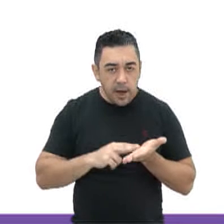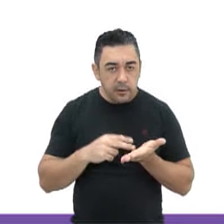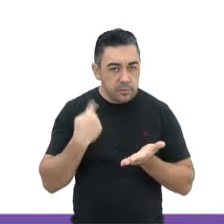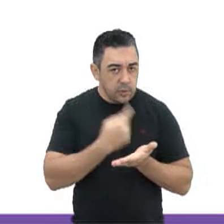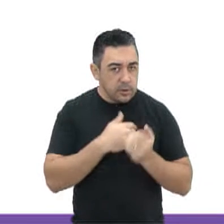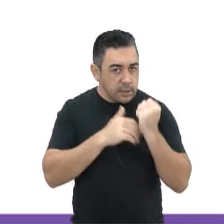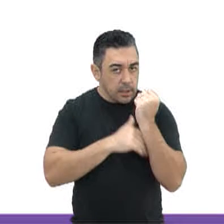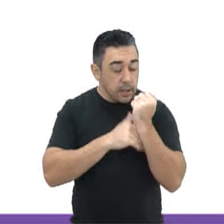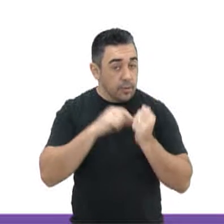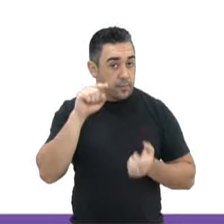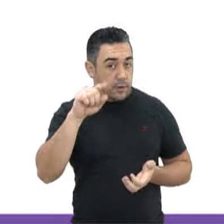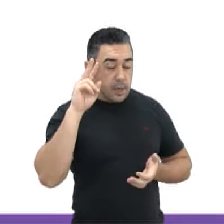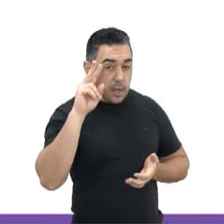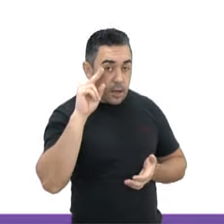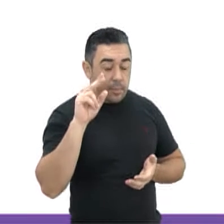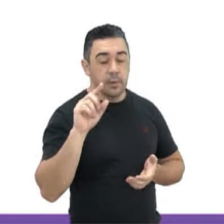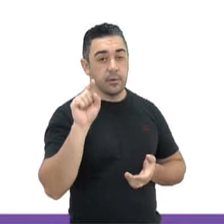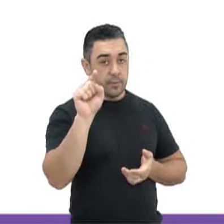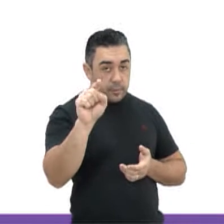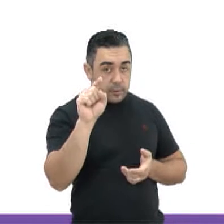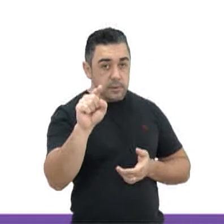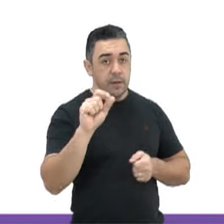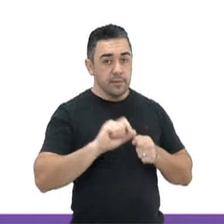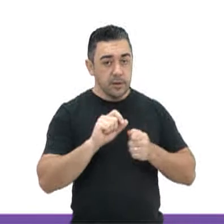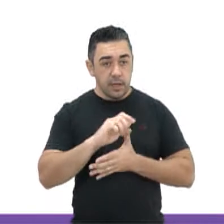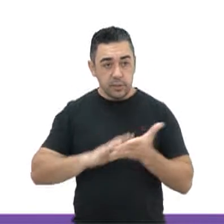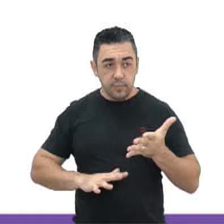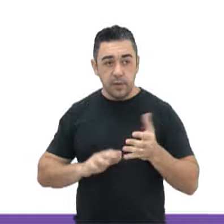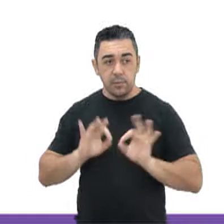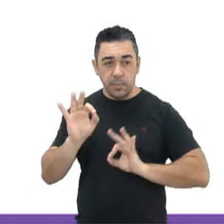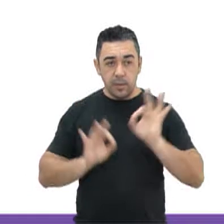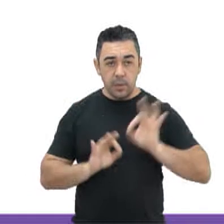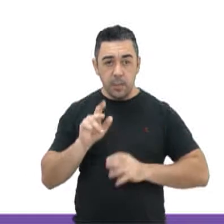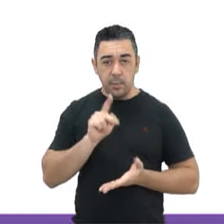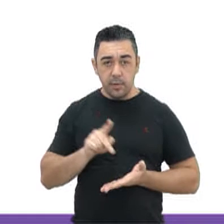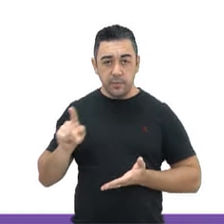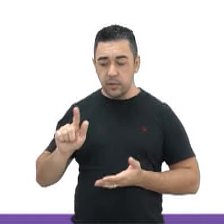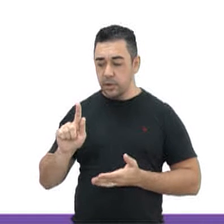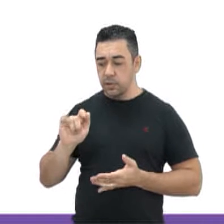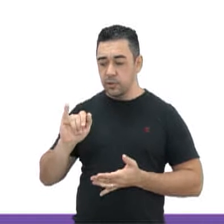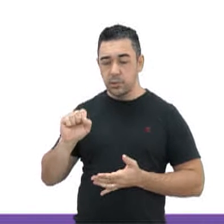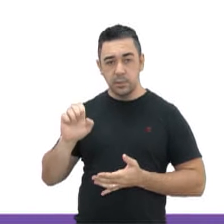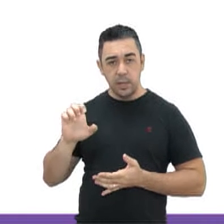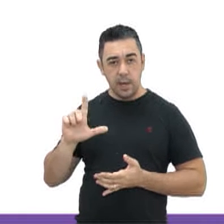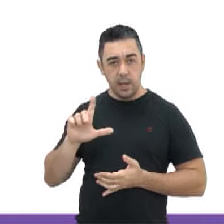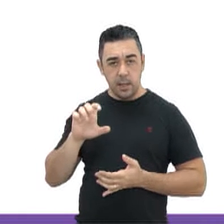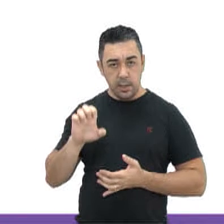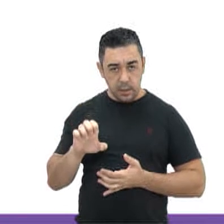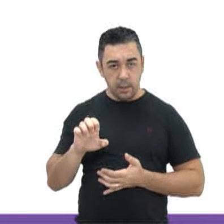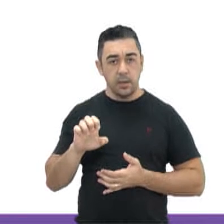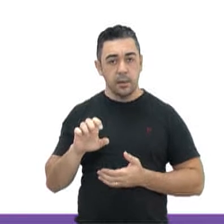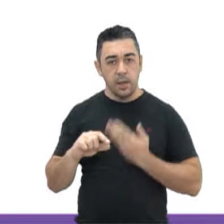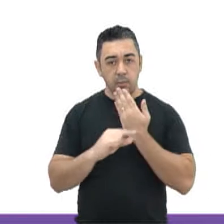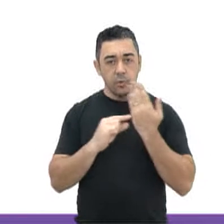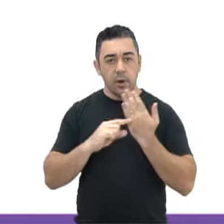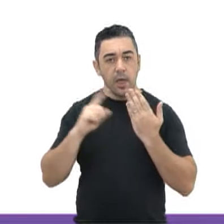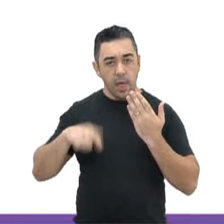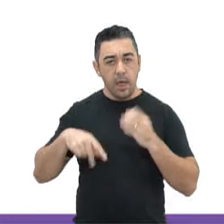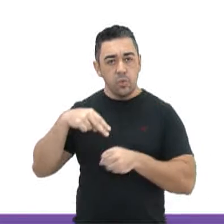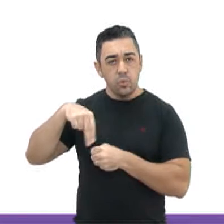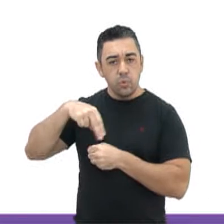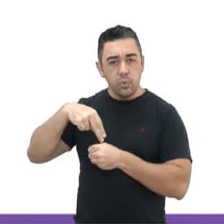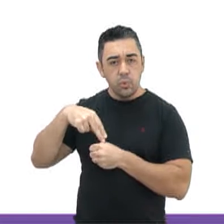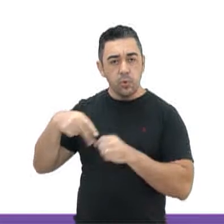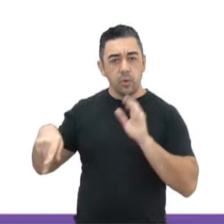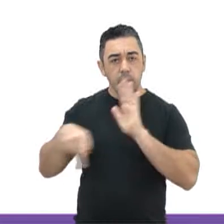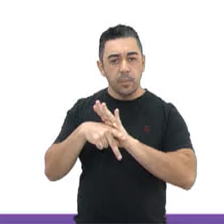segredo. Lembrando, essa atividade foi elaborada pela professora Gisele Camargo Fieldman, do Núcleo Regional